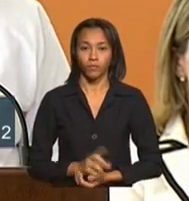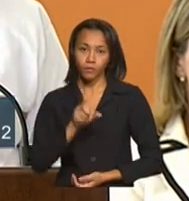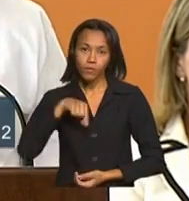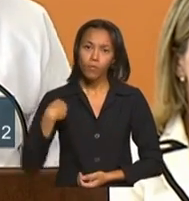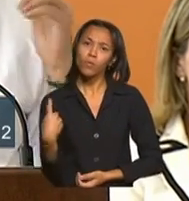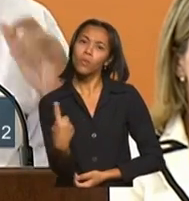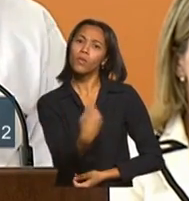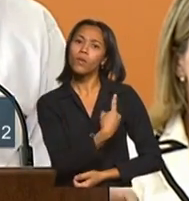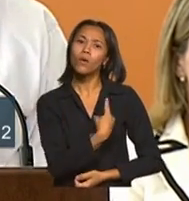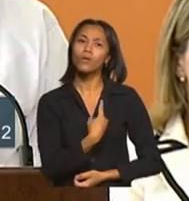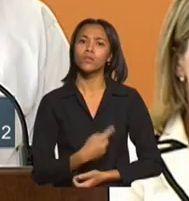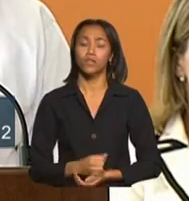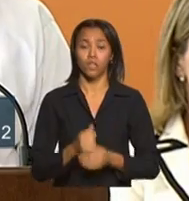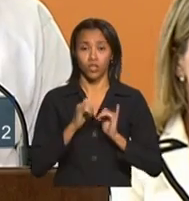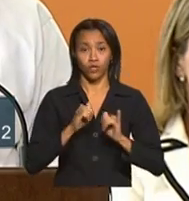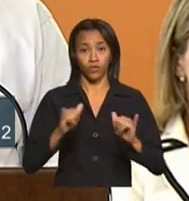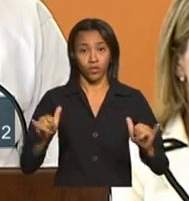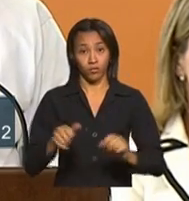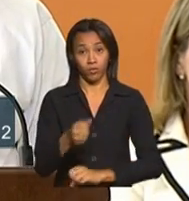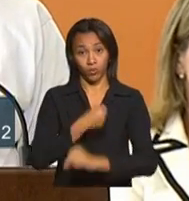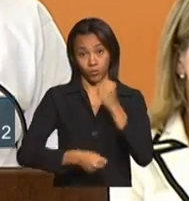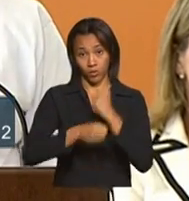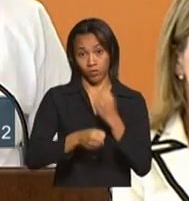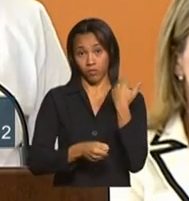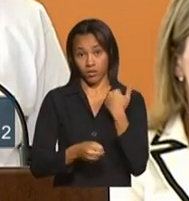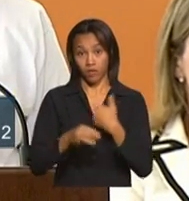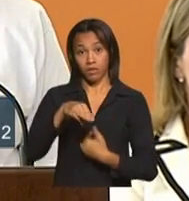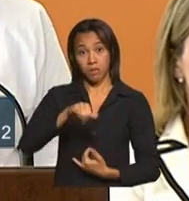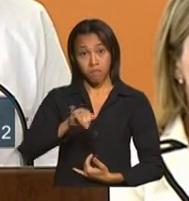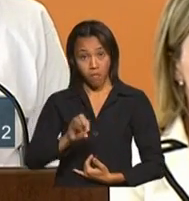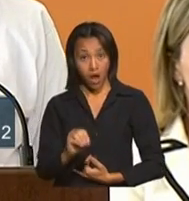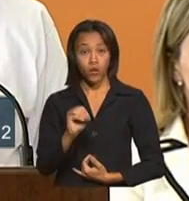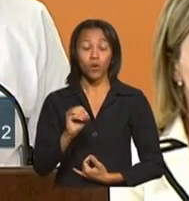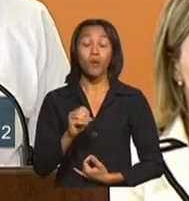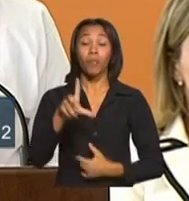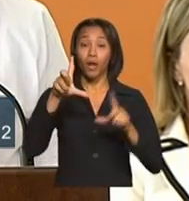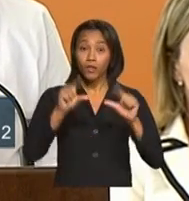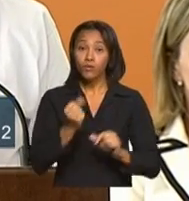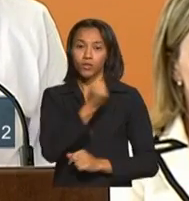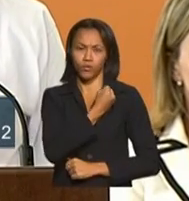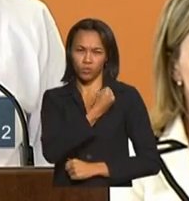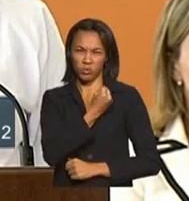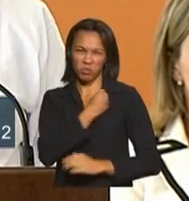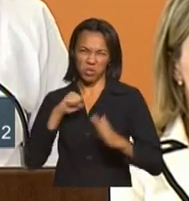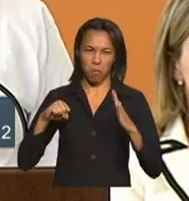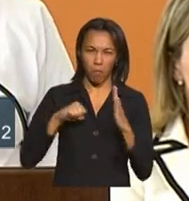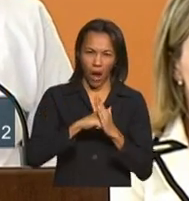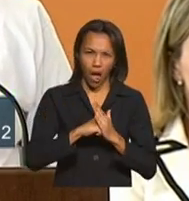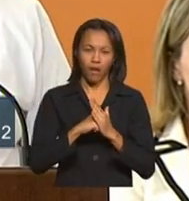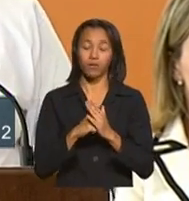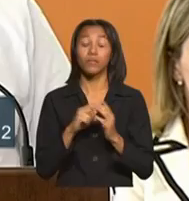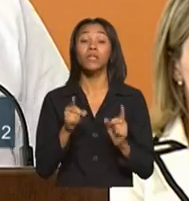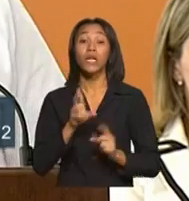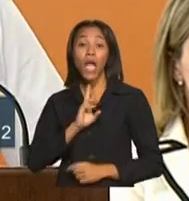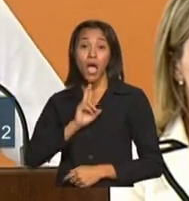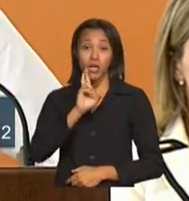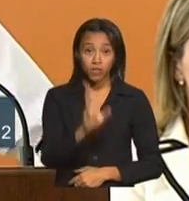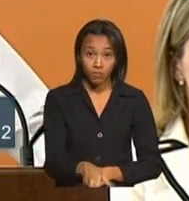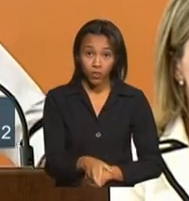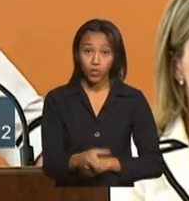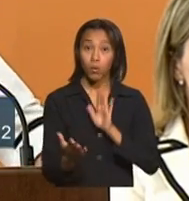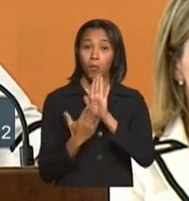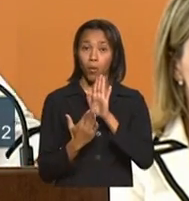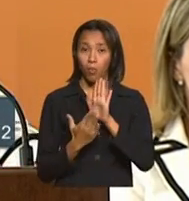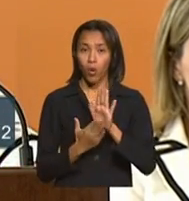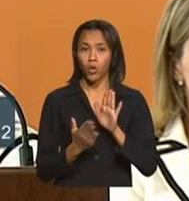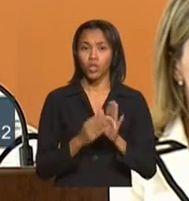nós lançamos em maio passado o Pacto Nacional pela Redução dos Acidentes de Trânsito, em resposta à proposta da